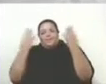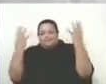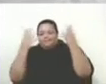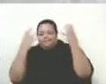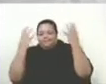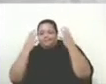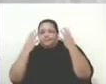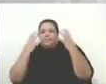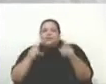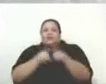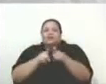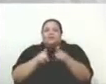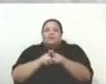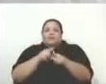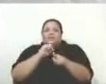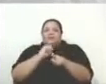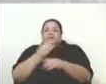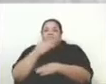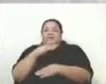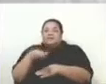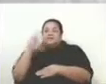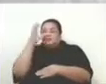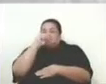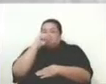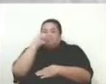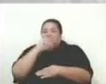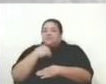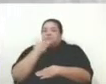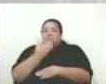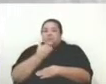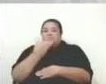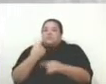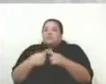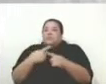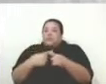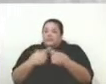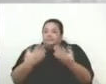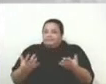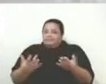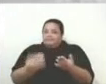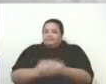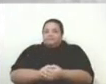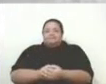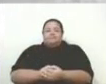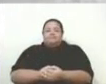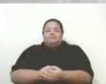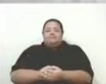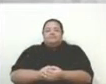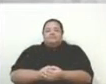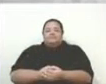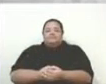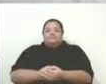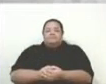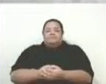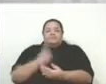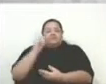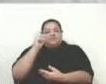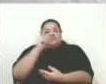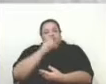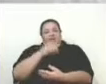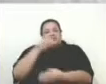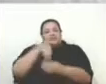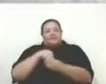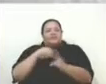aprendizagem, por que as crianças não estão aprendendo, qual a motivação para que essas crianças tenham dificuldade dentro da escola.